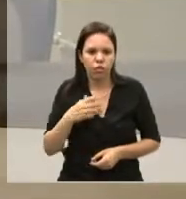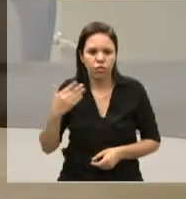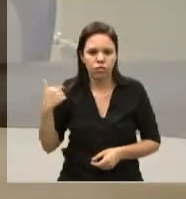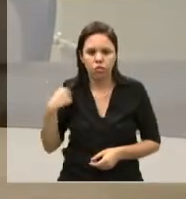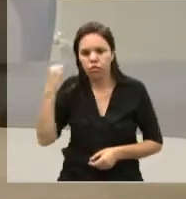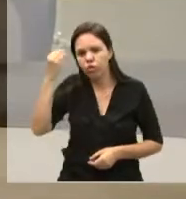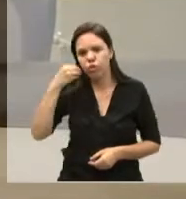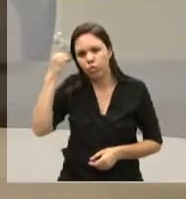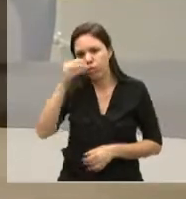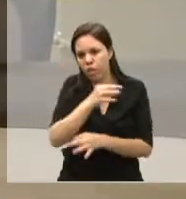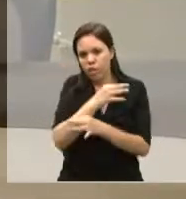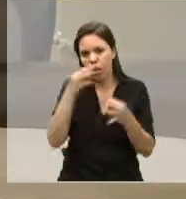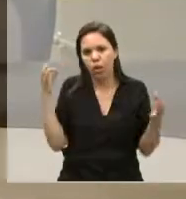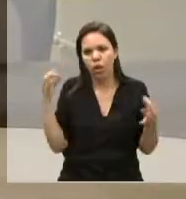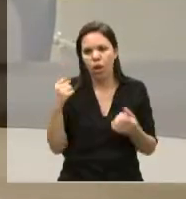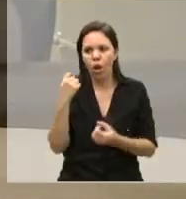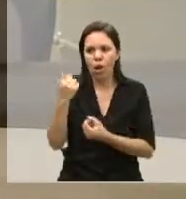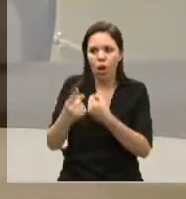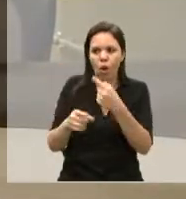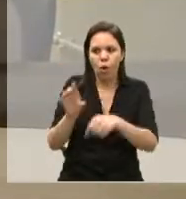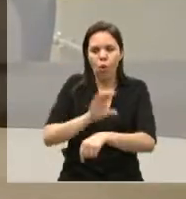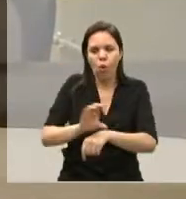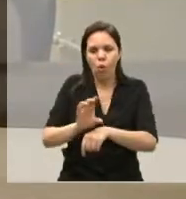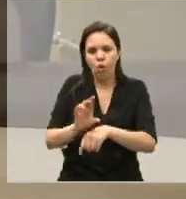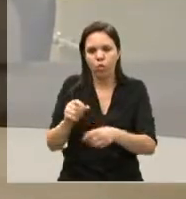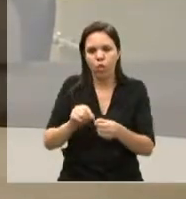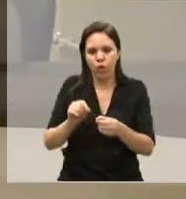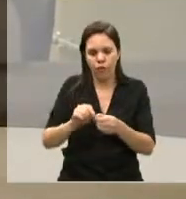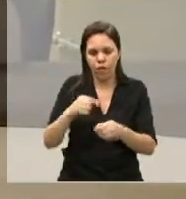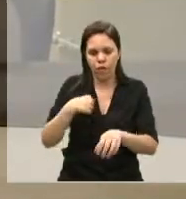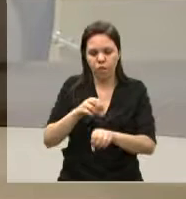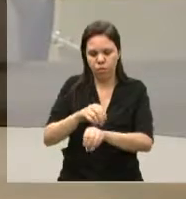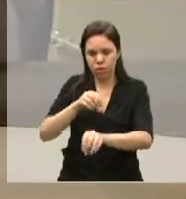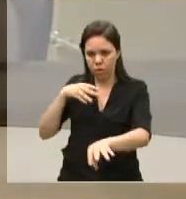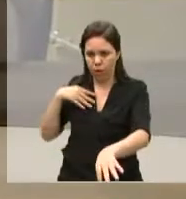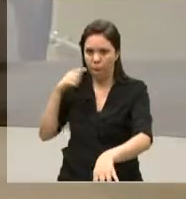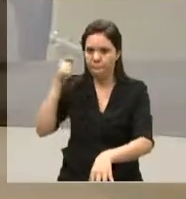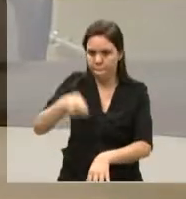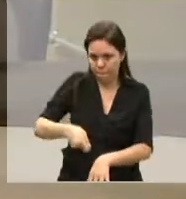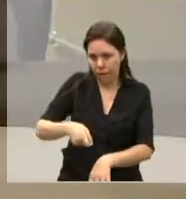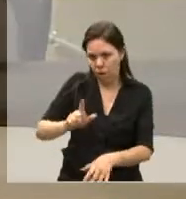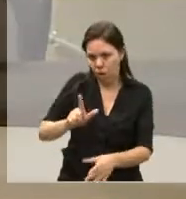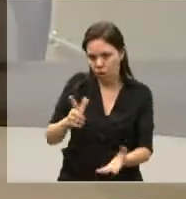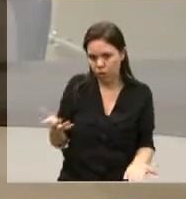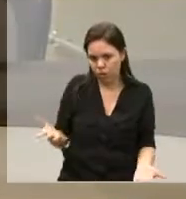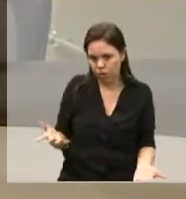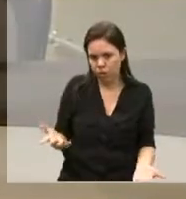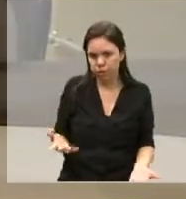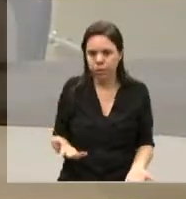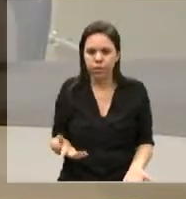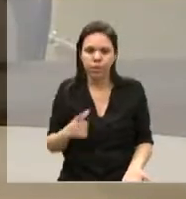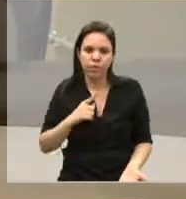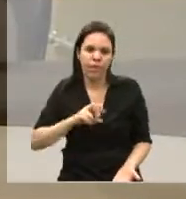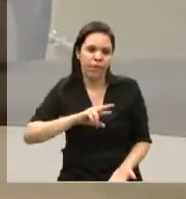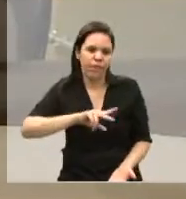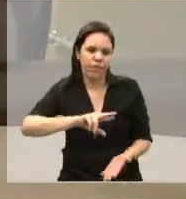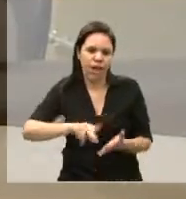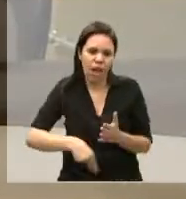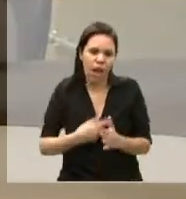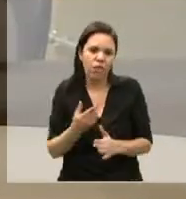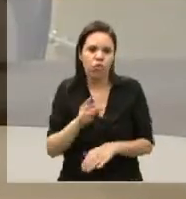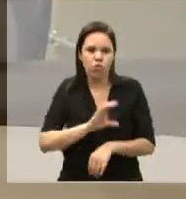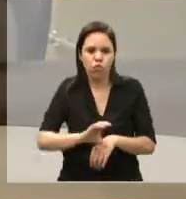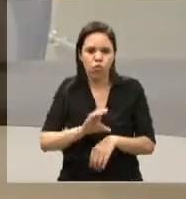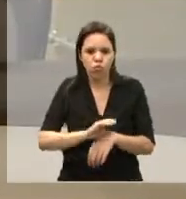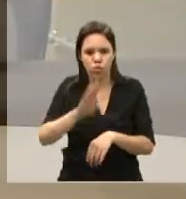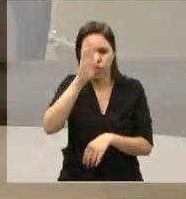ótima experiência também em alguns cursos que eu fiz à distância, pagos, obviamente, né? De novo, pessoal, tem uma infinidade de cursos